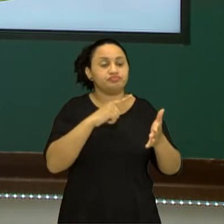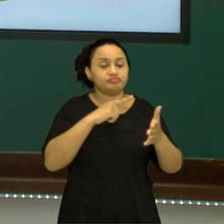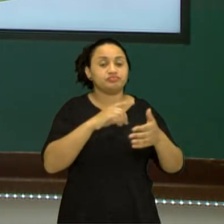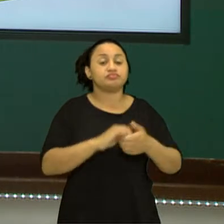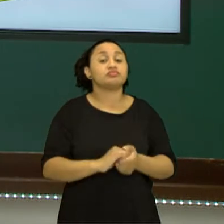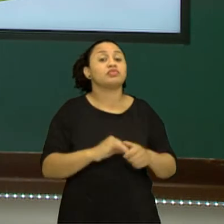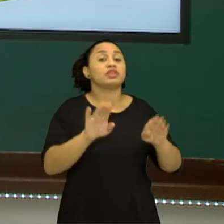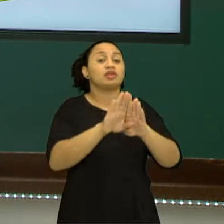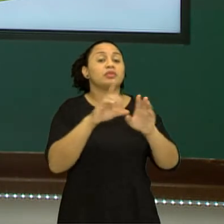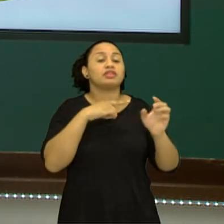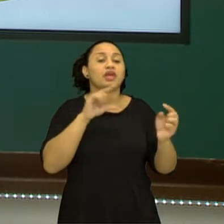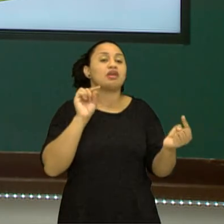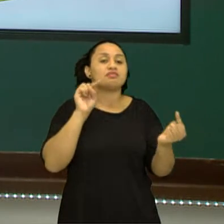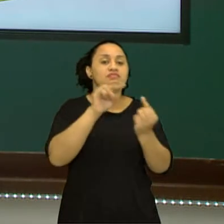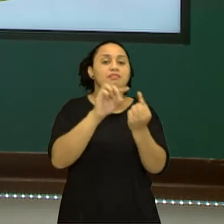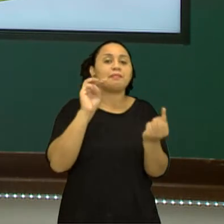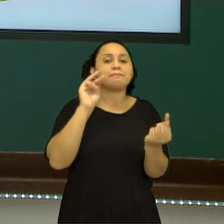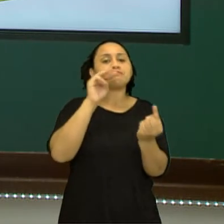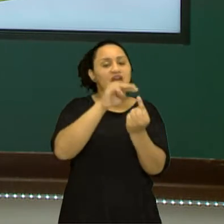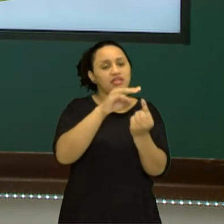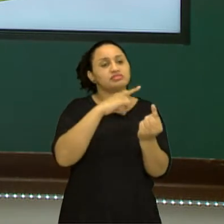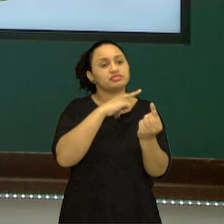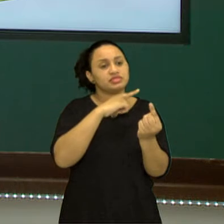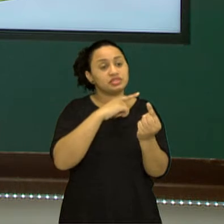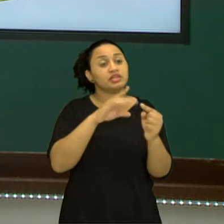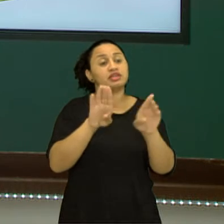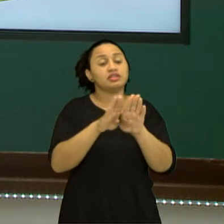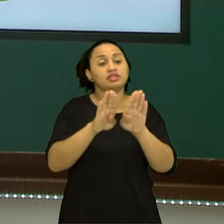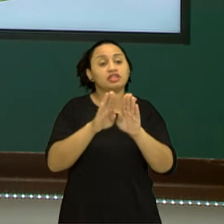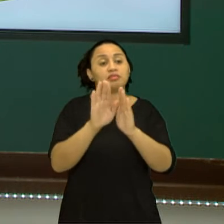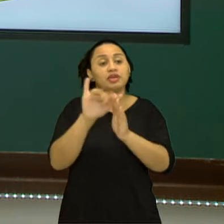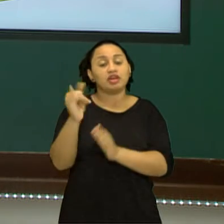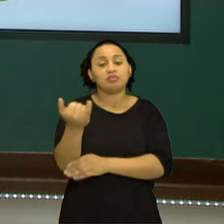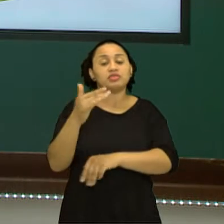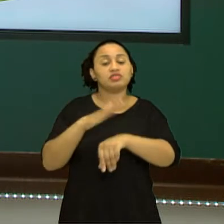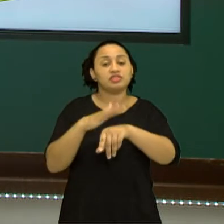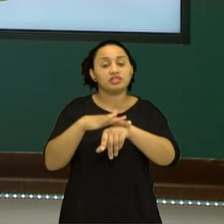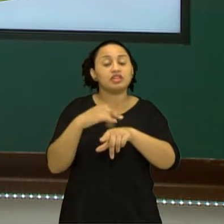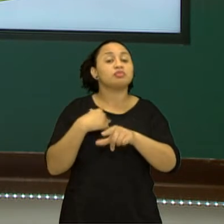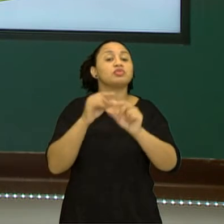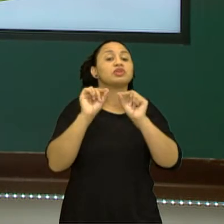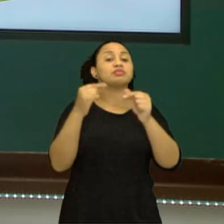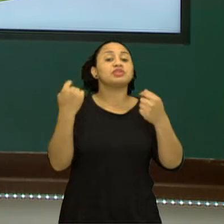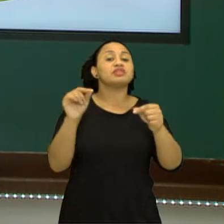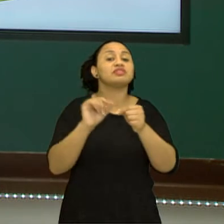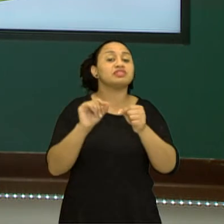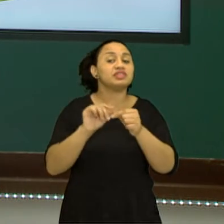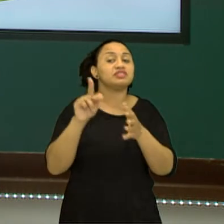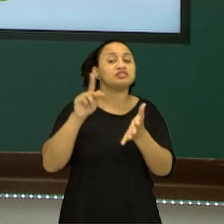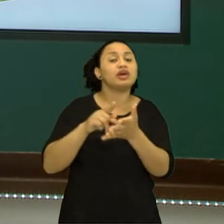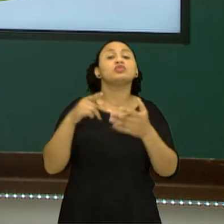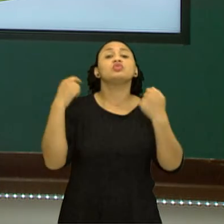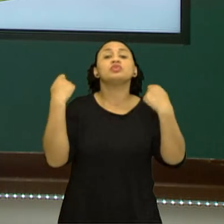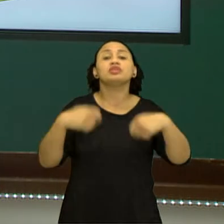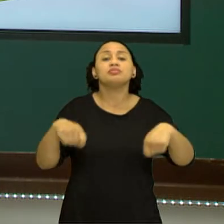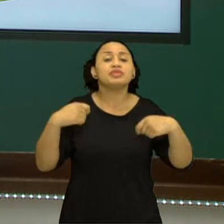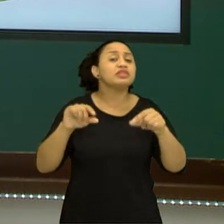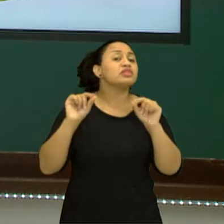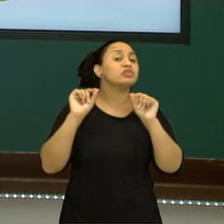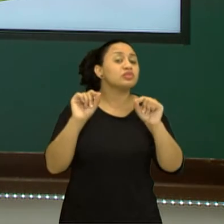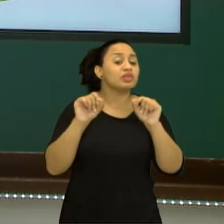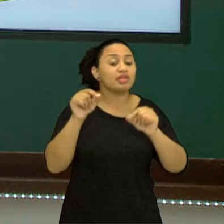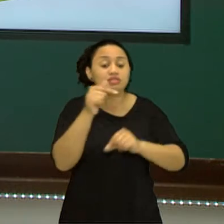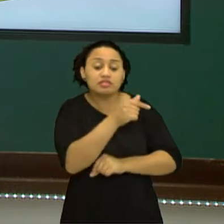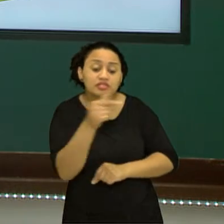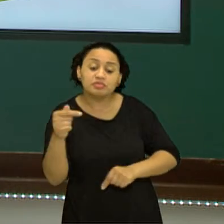estabeleça metas. Gaste o tempo certo com a tarefa certa, né? Quais são as suas necessidades agora da